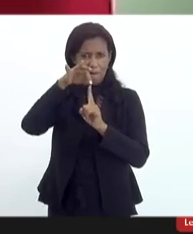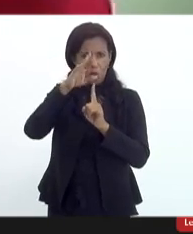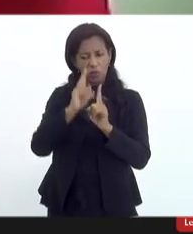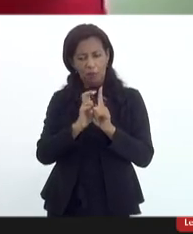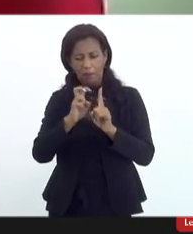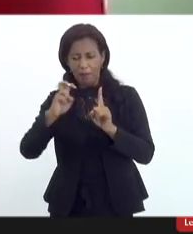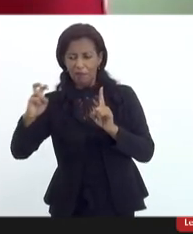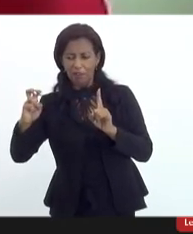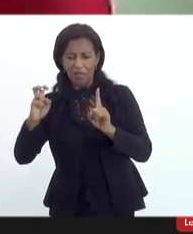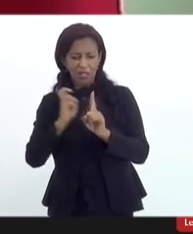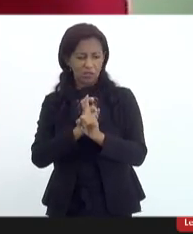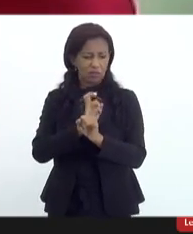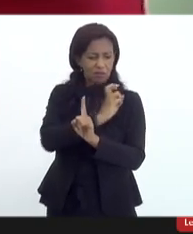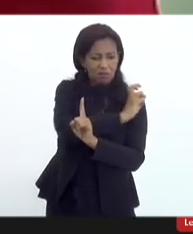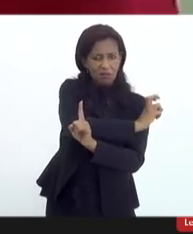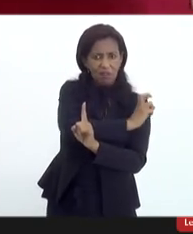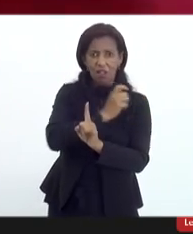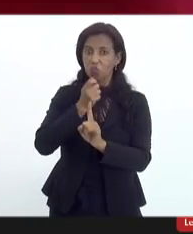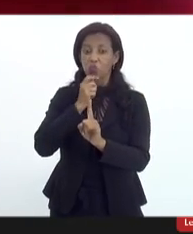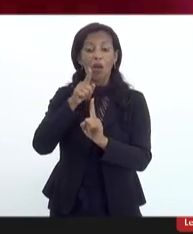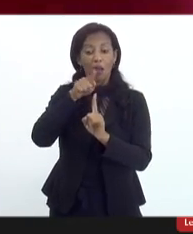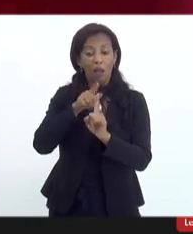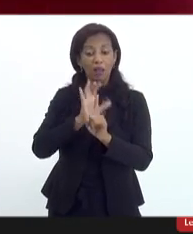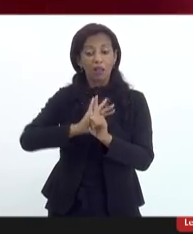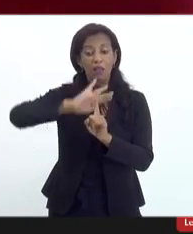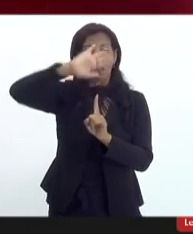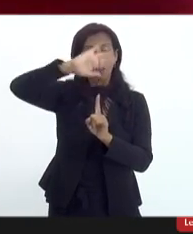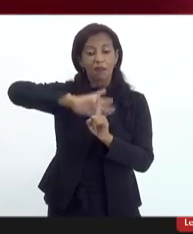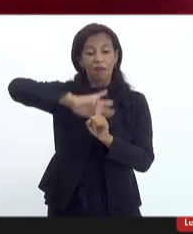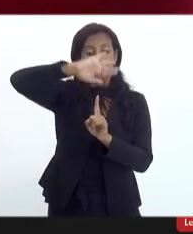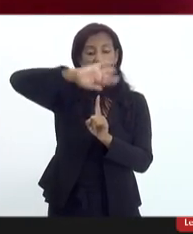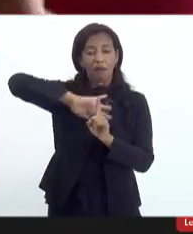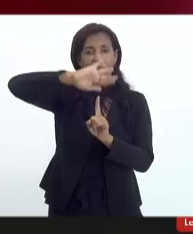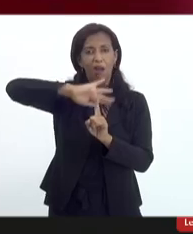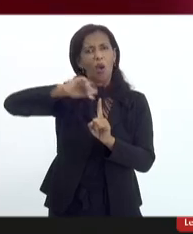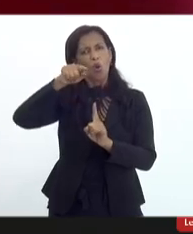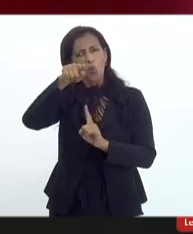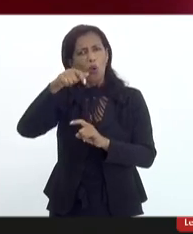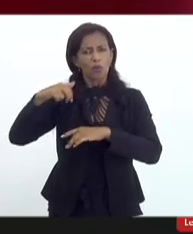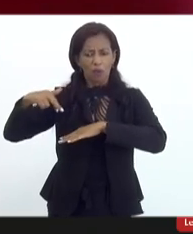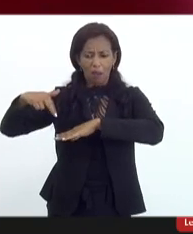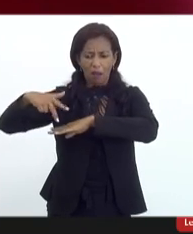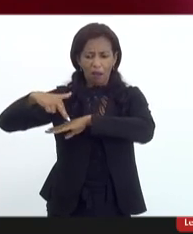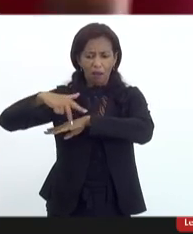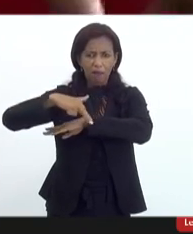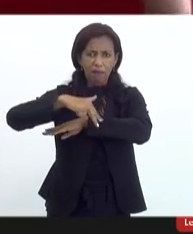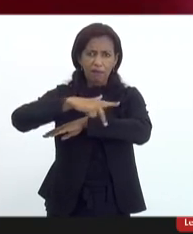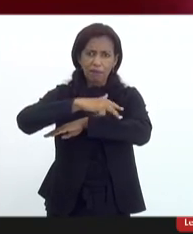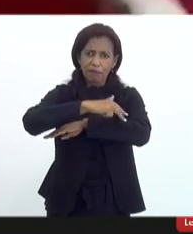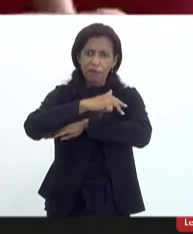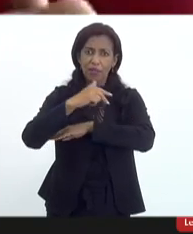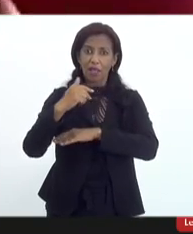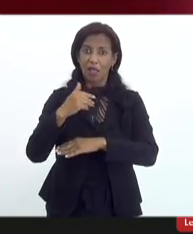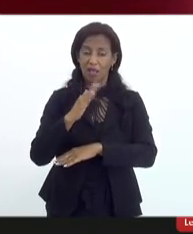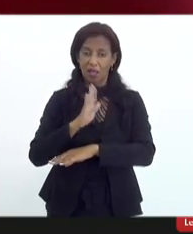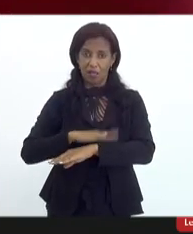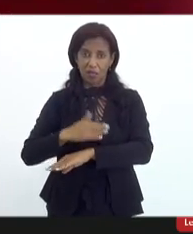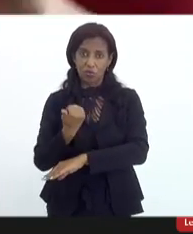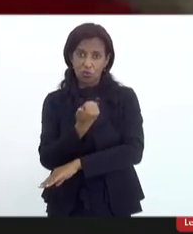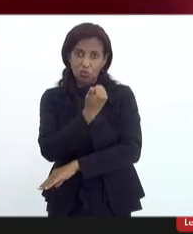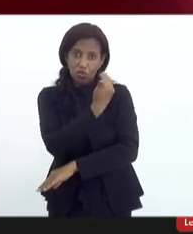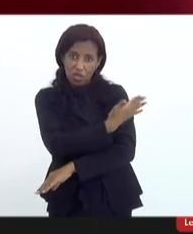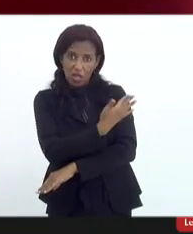né? Então, hoje, eu convido todo mundo, quando caminhar pela Grajaú-Jacarepaguá, sua esquerda,